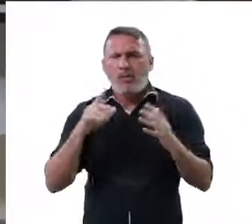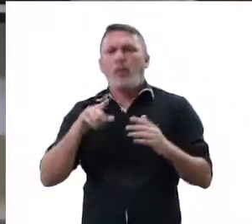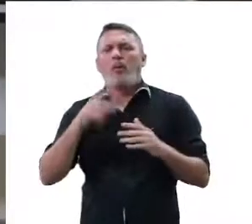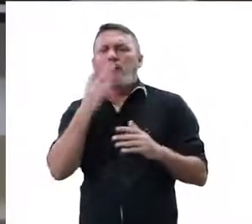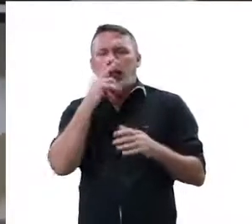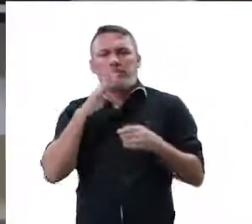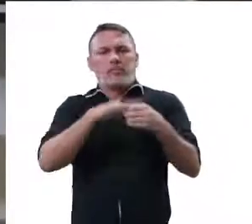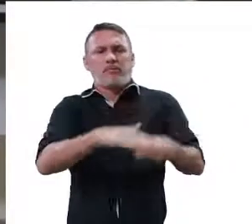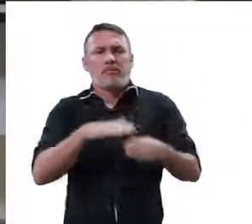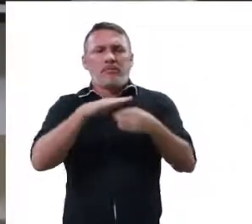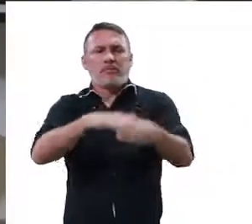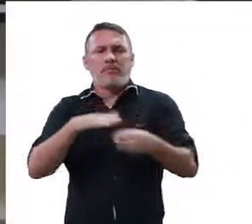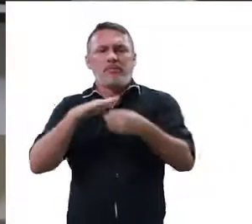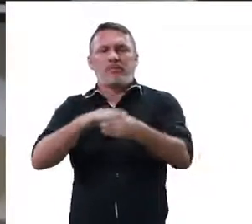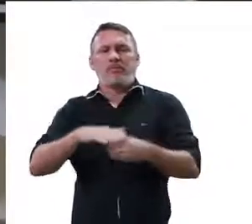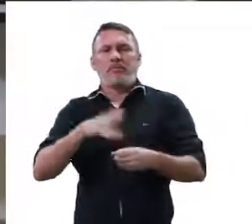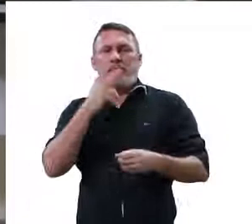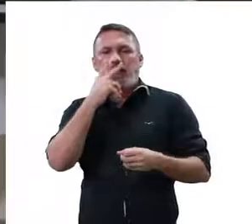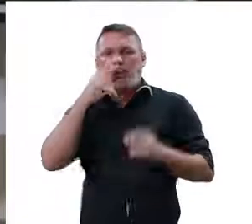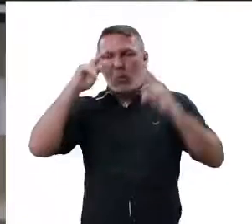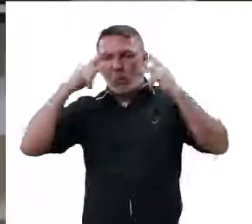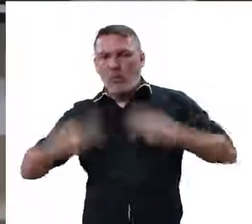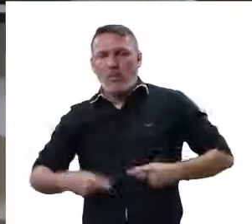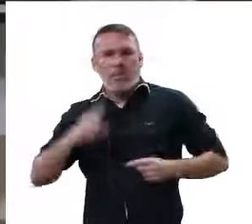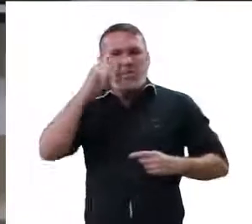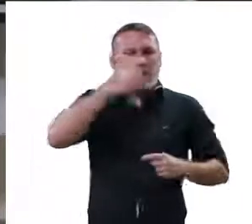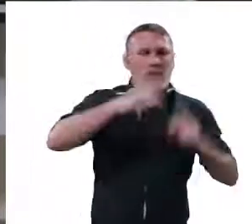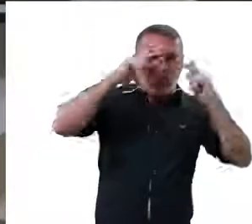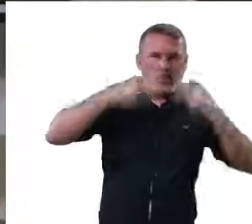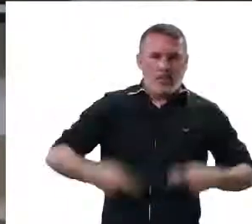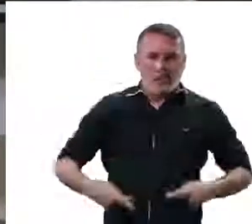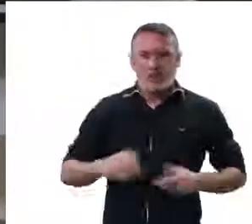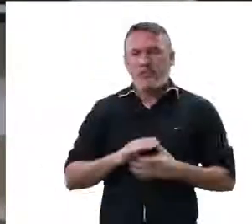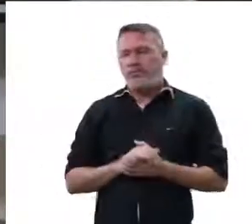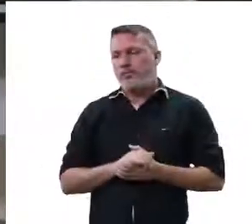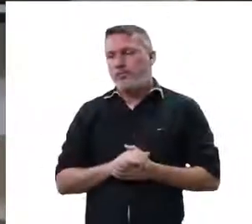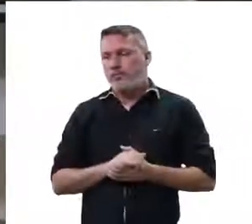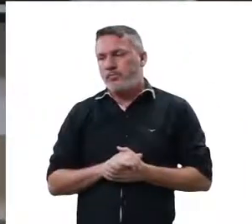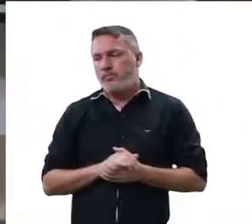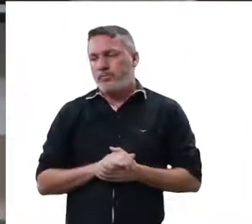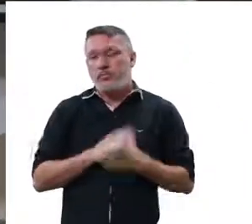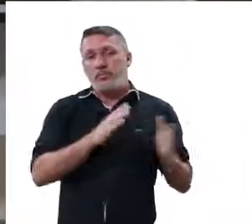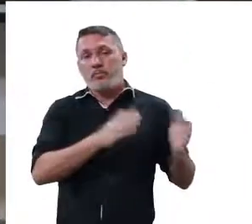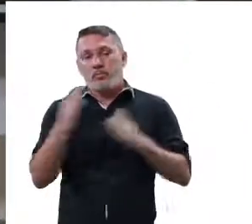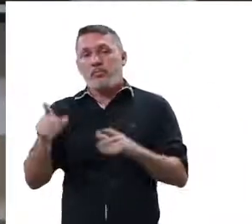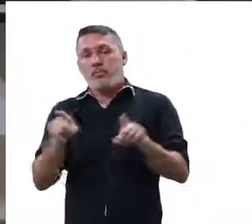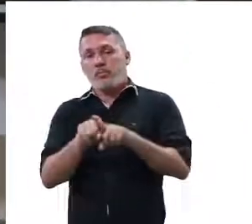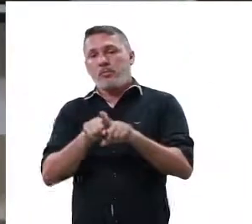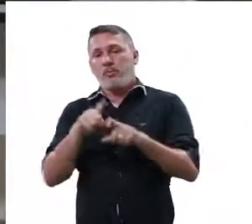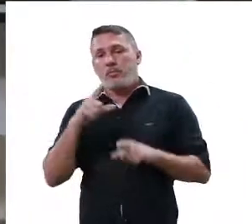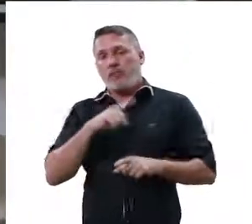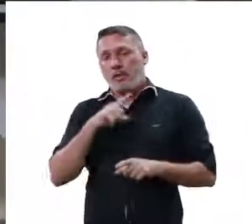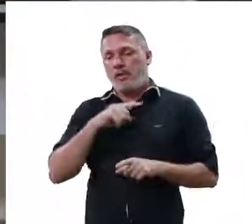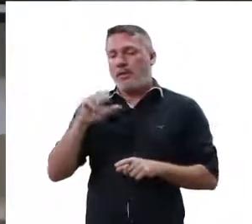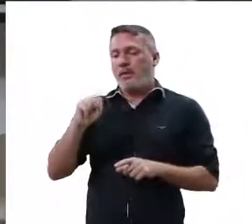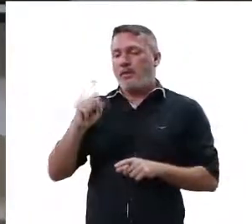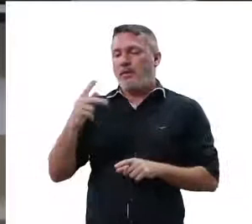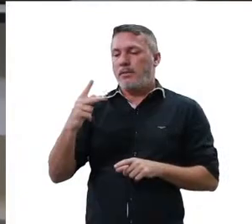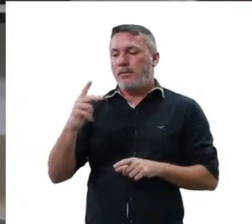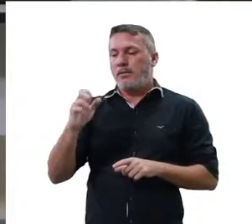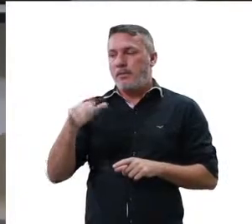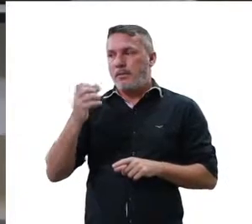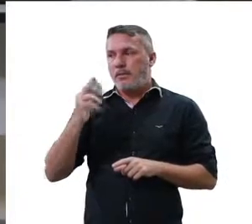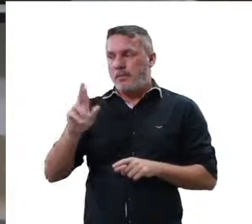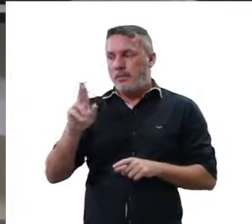produtivas em elementos de dominação do homem pelo homem, certo? Spencer, não sei se vocês conhecem, mas